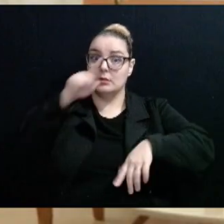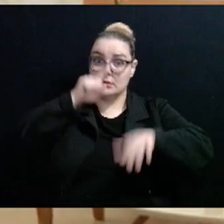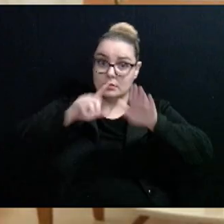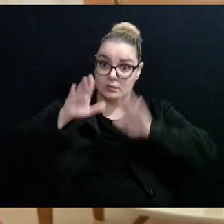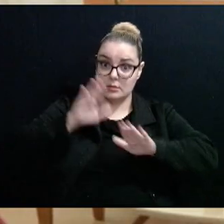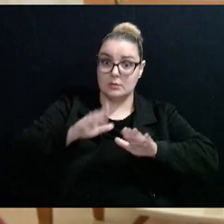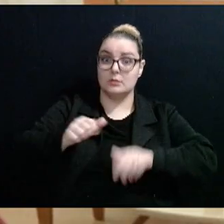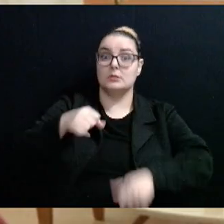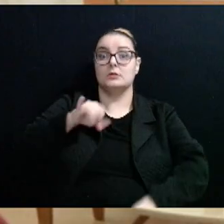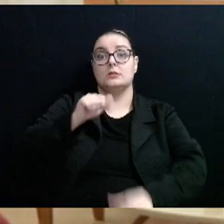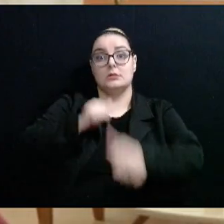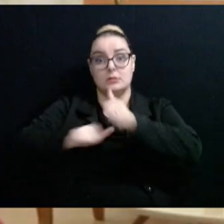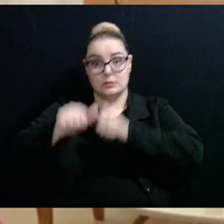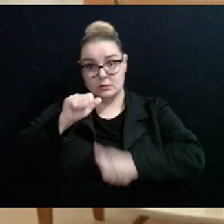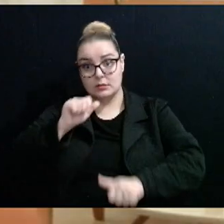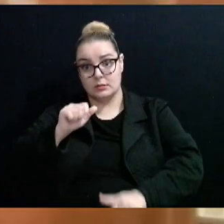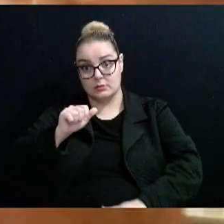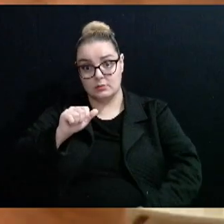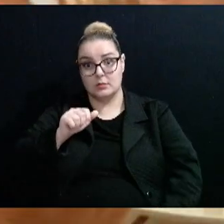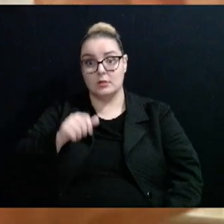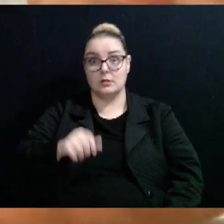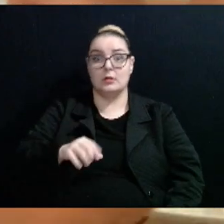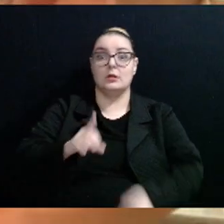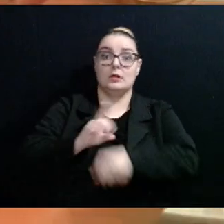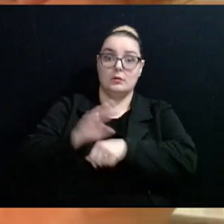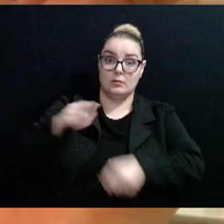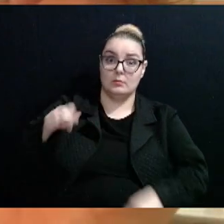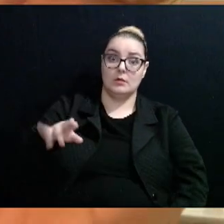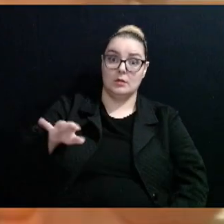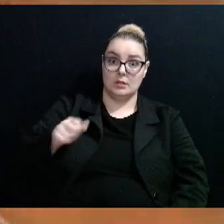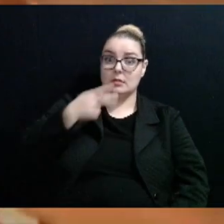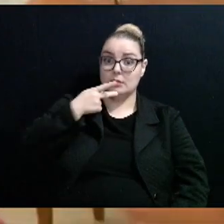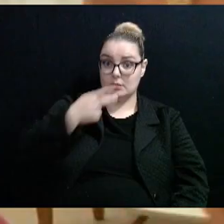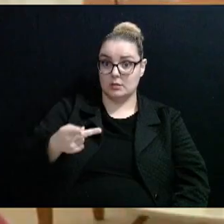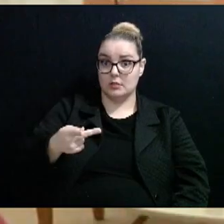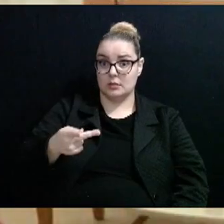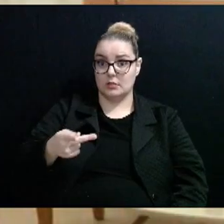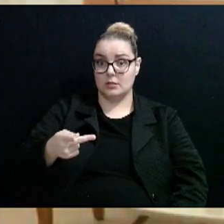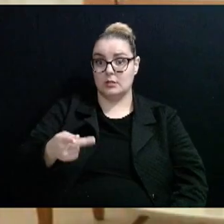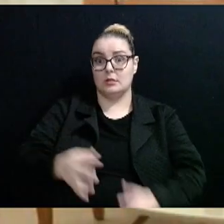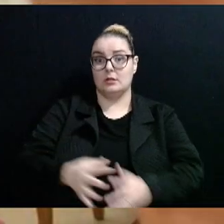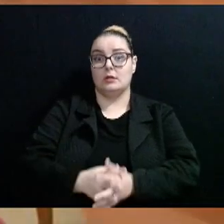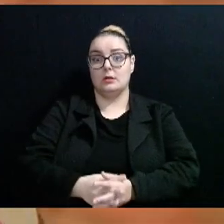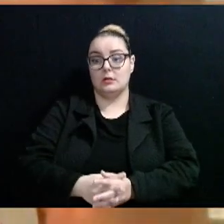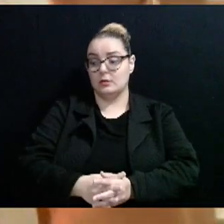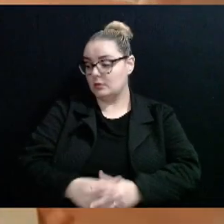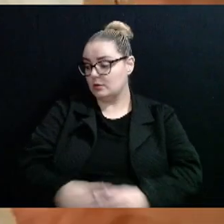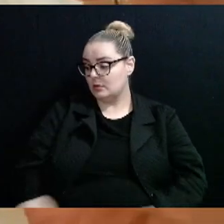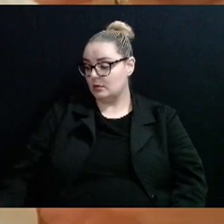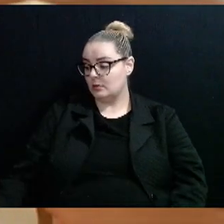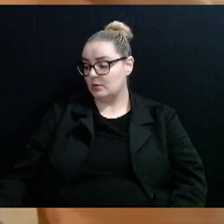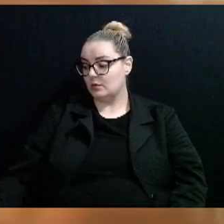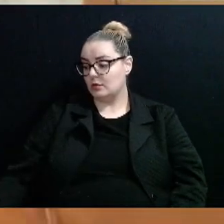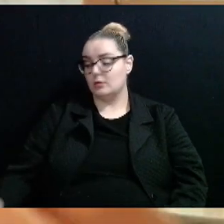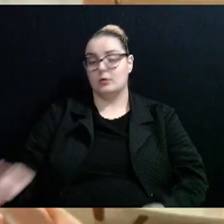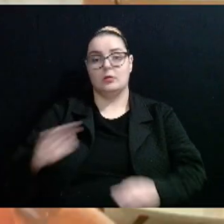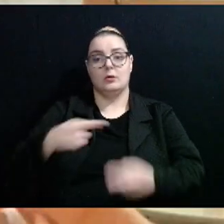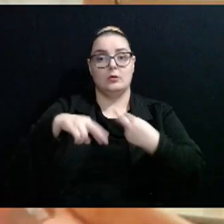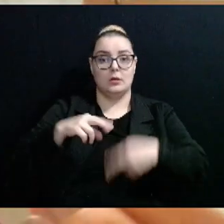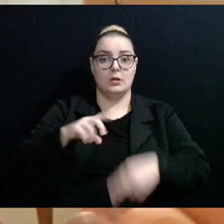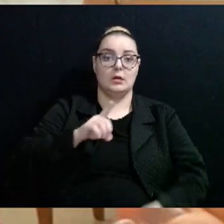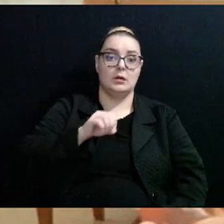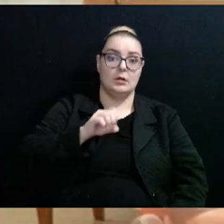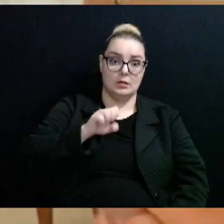beber, a doutora Mariana até disse, né, em relação à questão de saúde, a dose que é